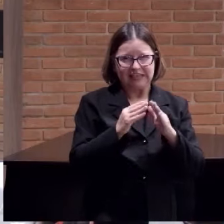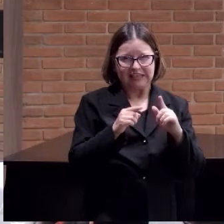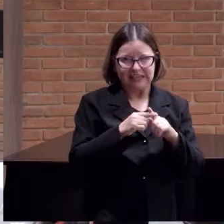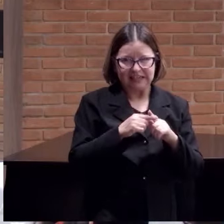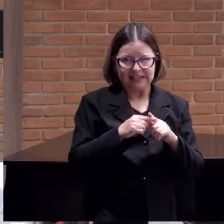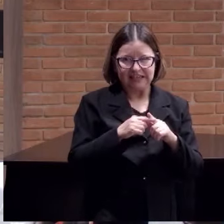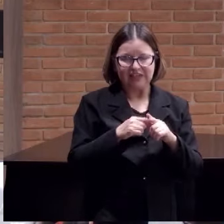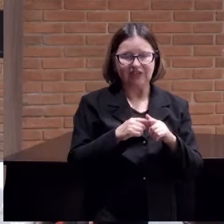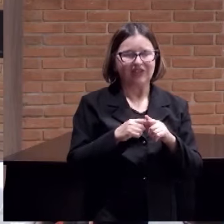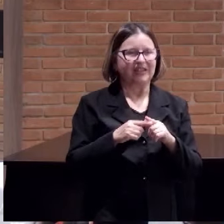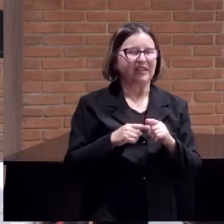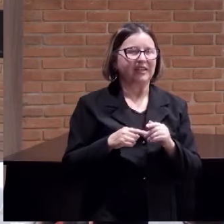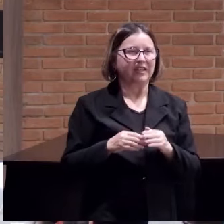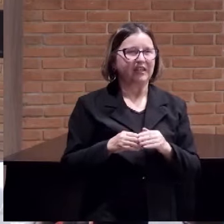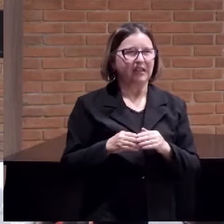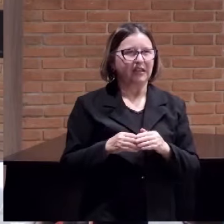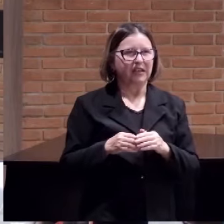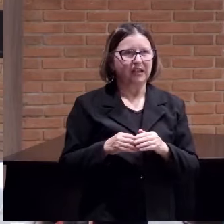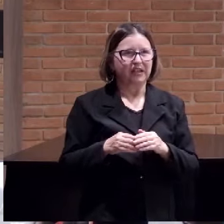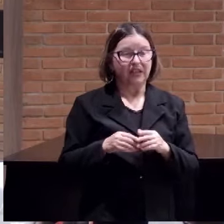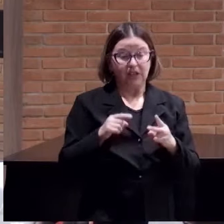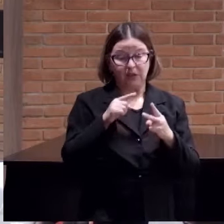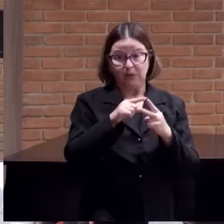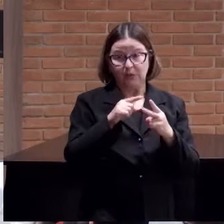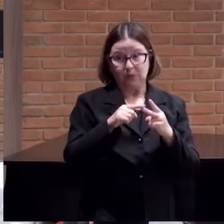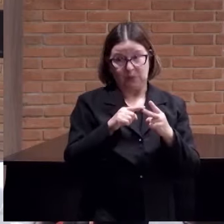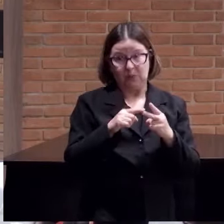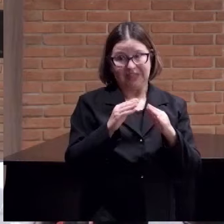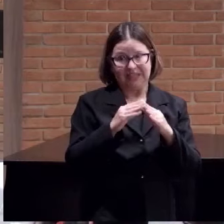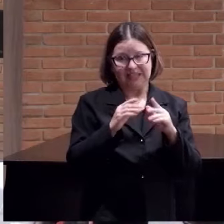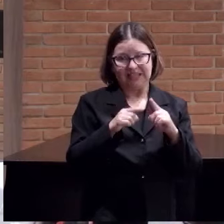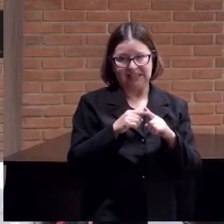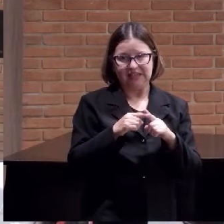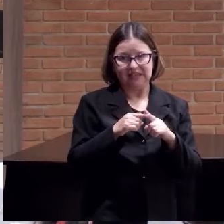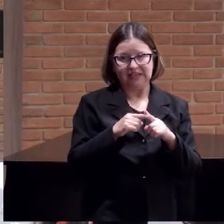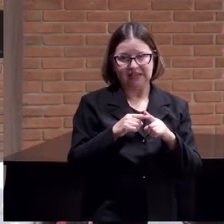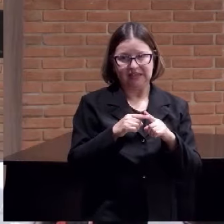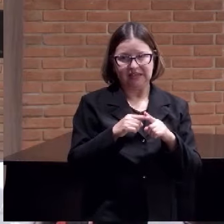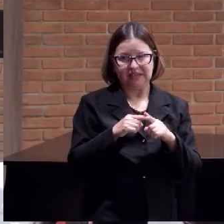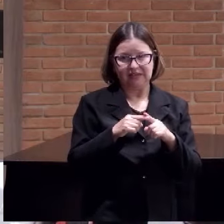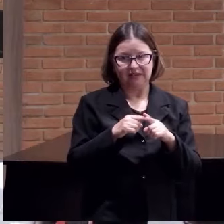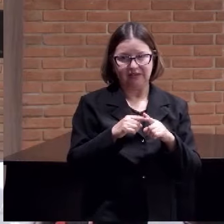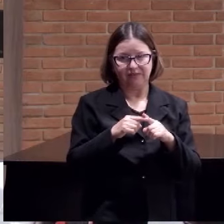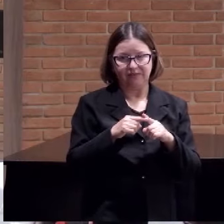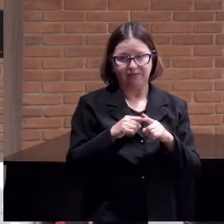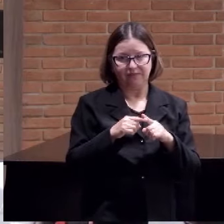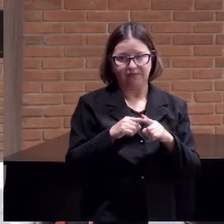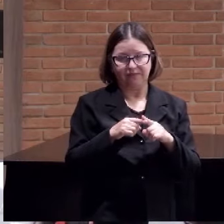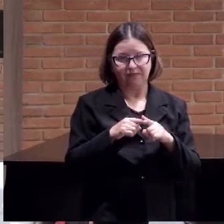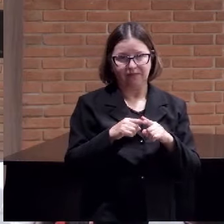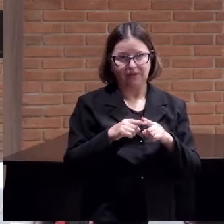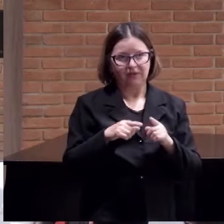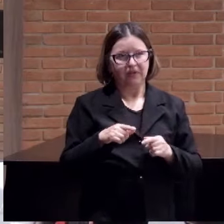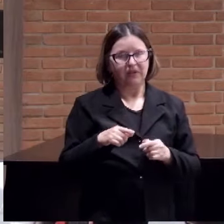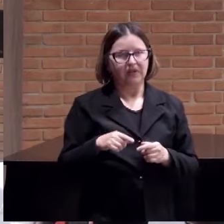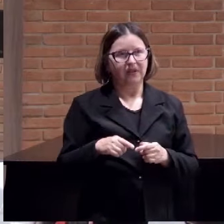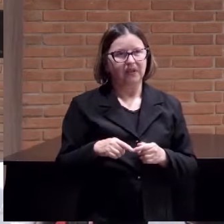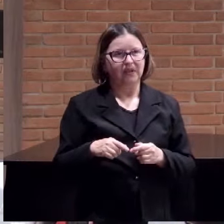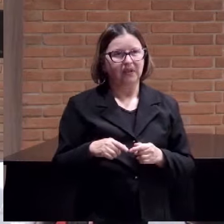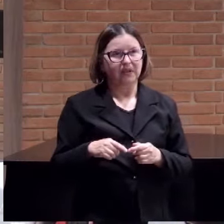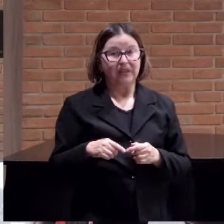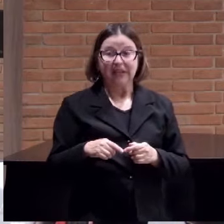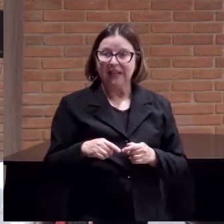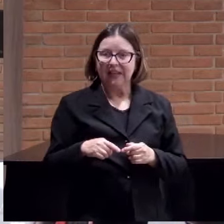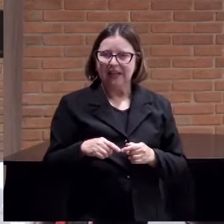de Filadélfia. As 2 igrejas que não têm repreensão. Das 7 igrejas,